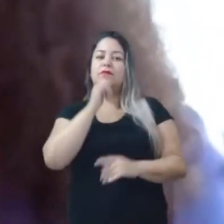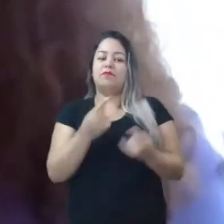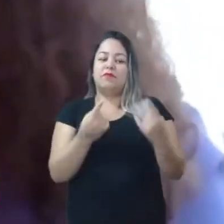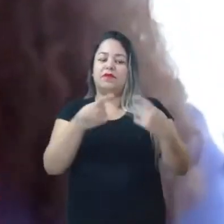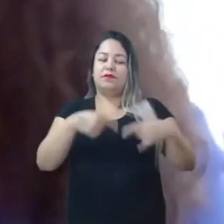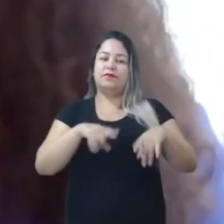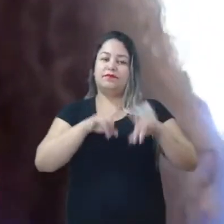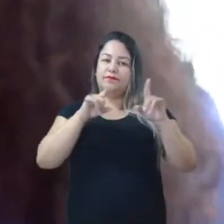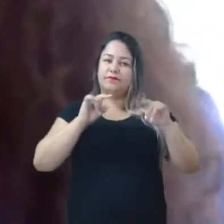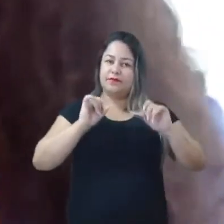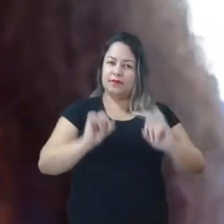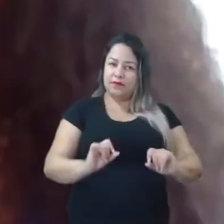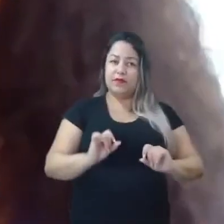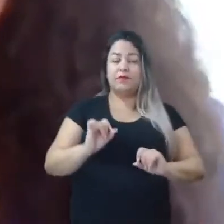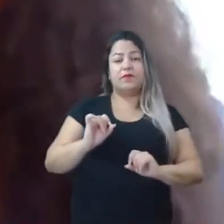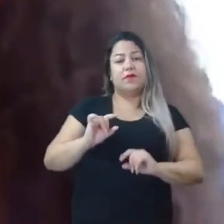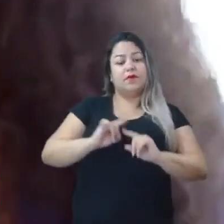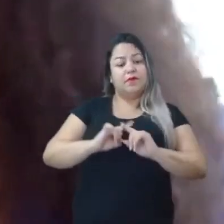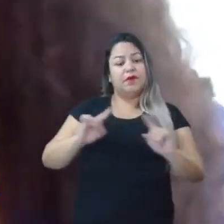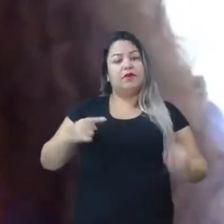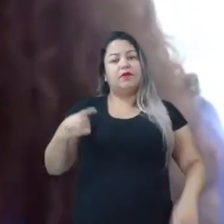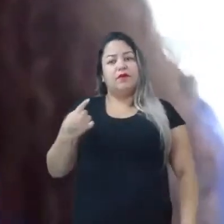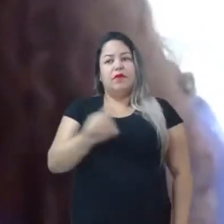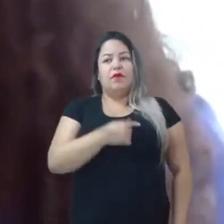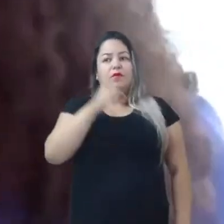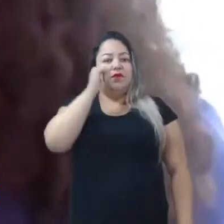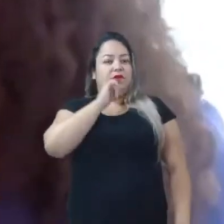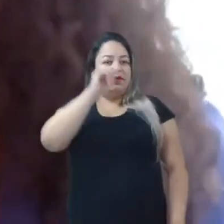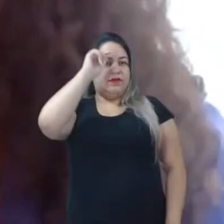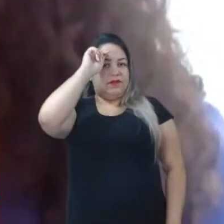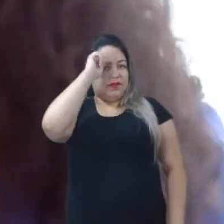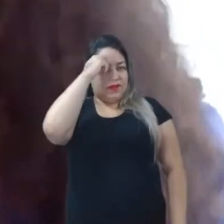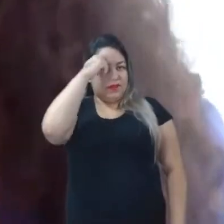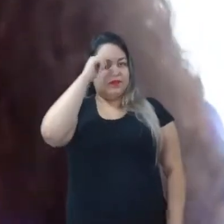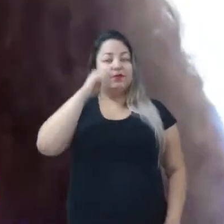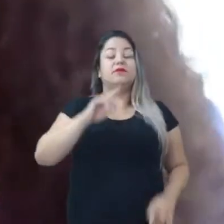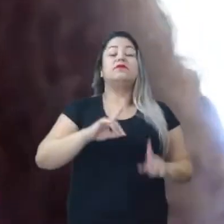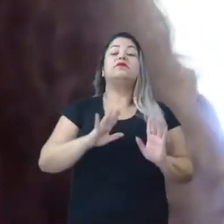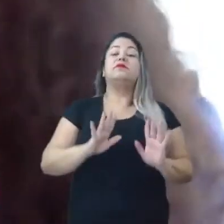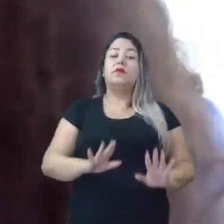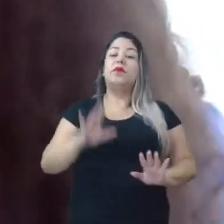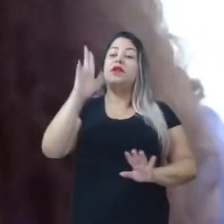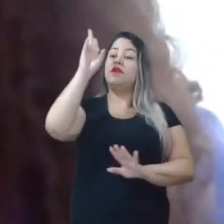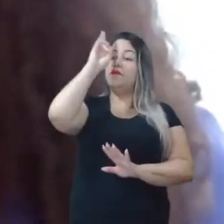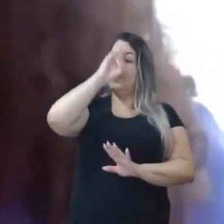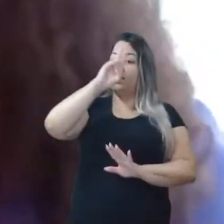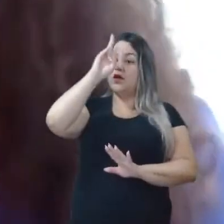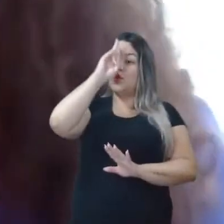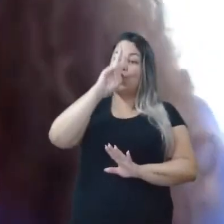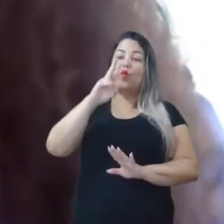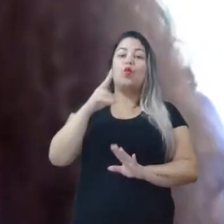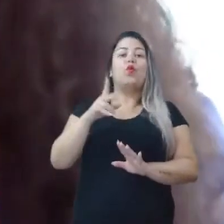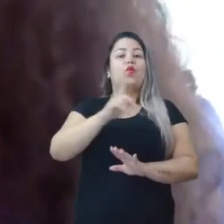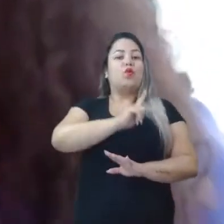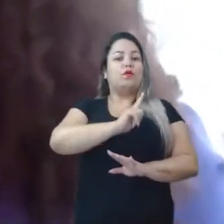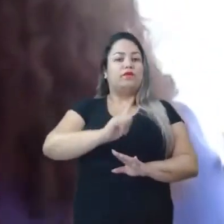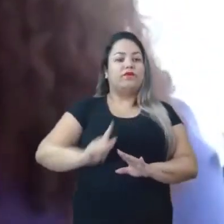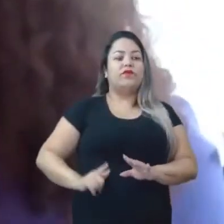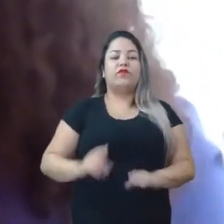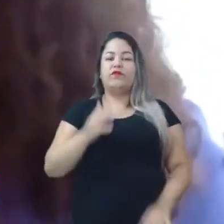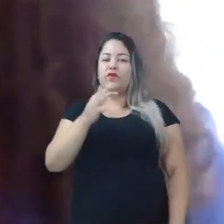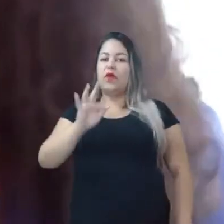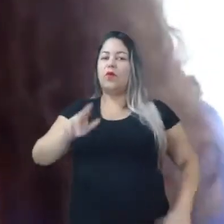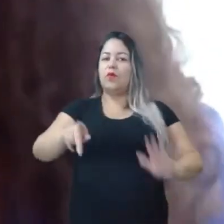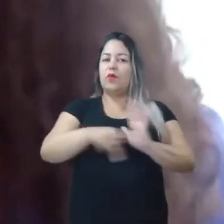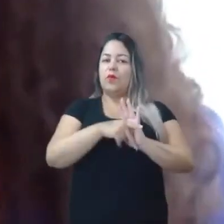mulheres ela é transversal, mas nós, mulheres negras, estamos sempre lembrando, né, ao governo federal, aos